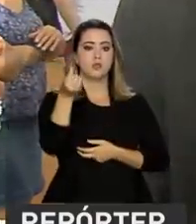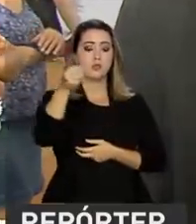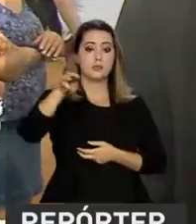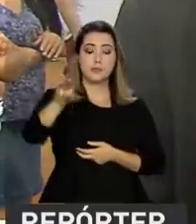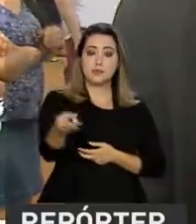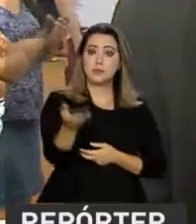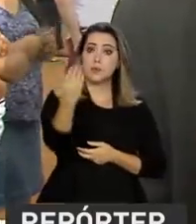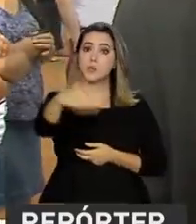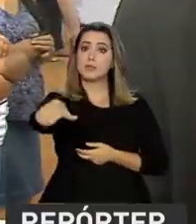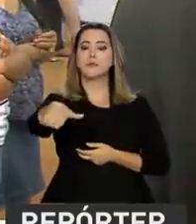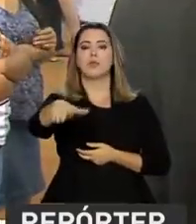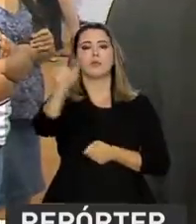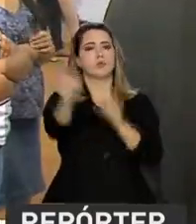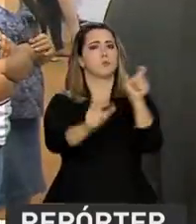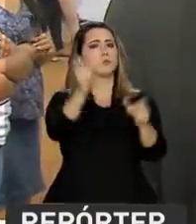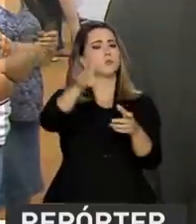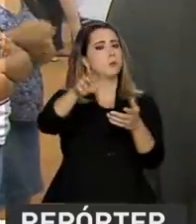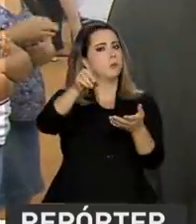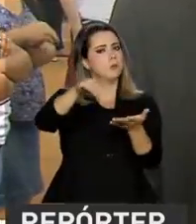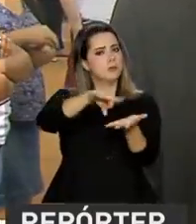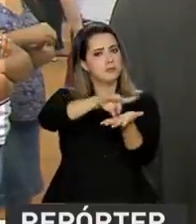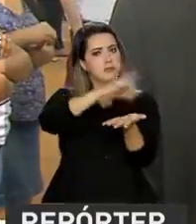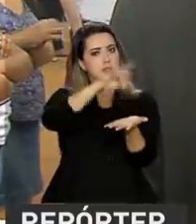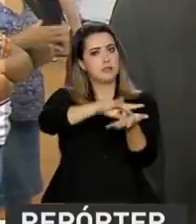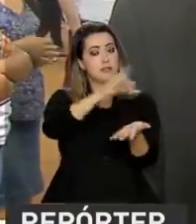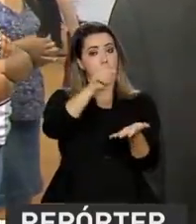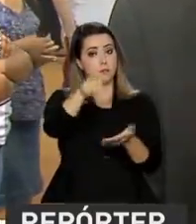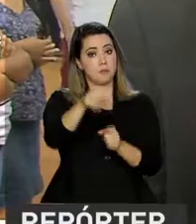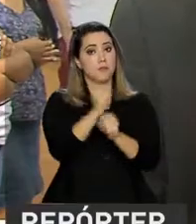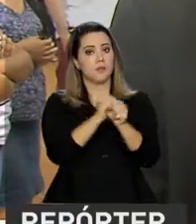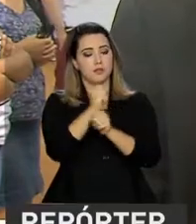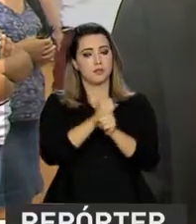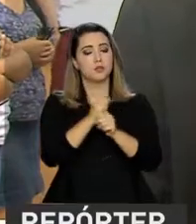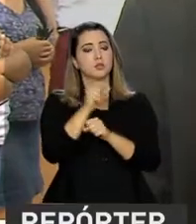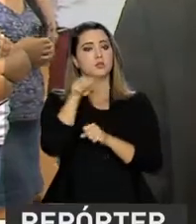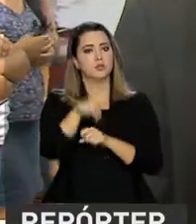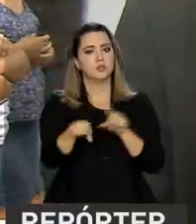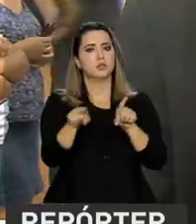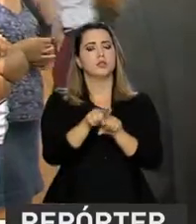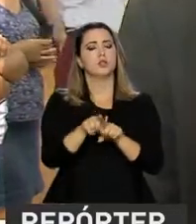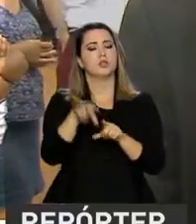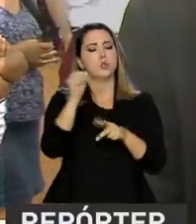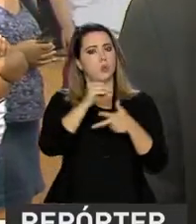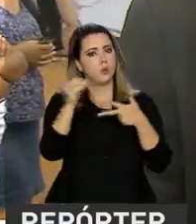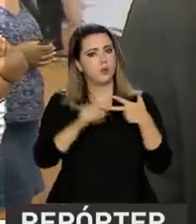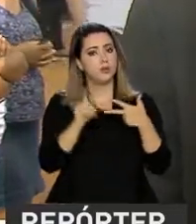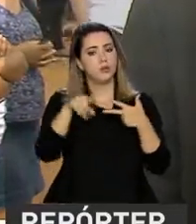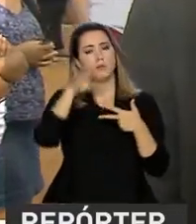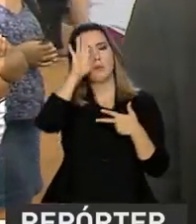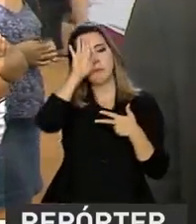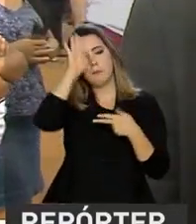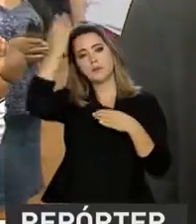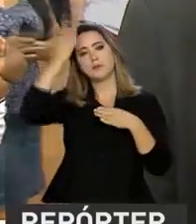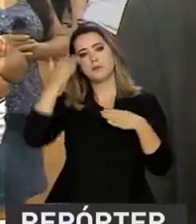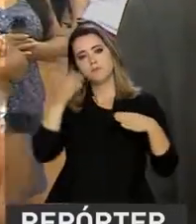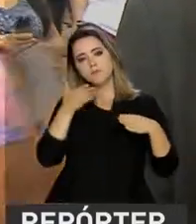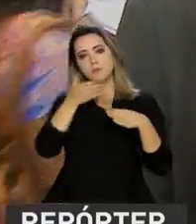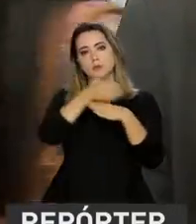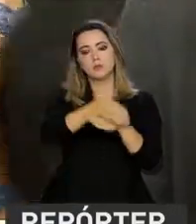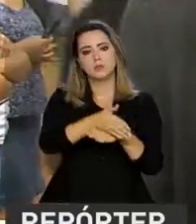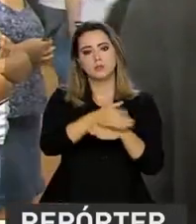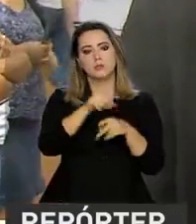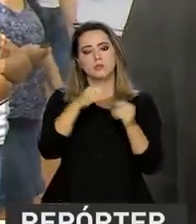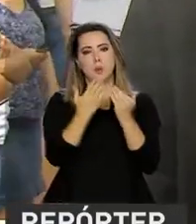e meio de inscritos neste ano para a realização das provas e o Enem é considerado o principal instrumento,